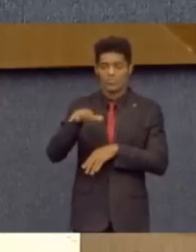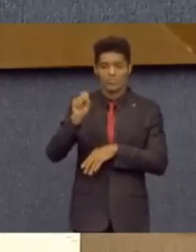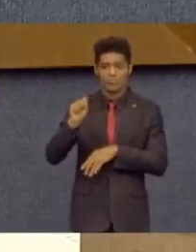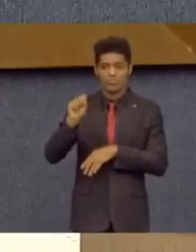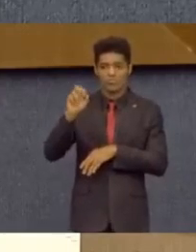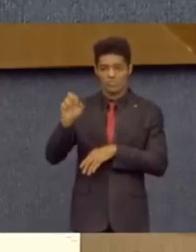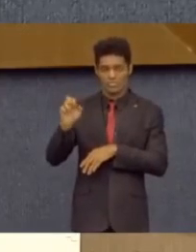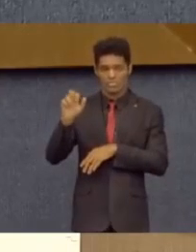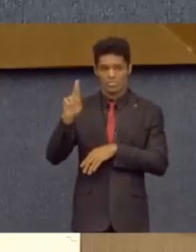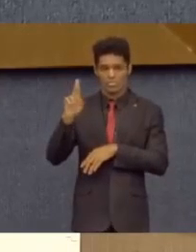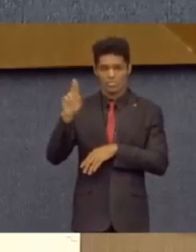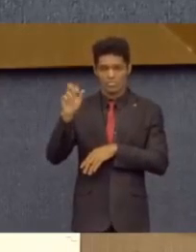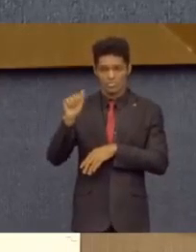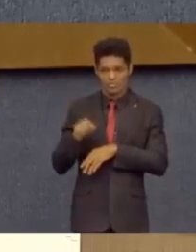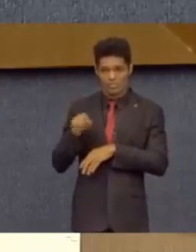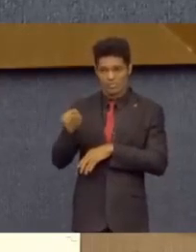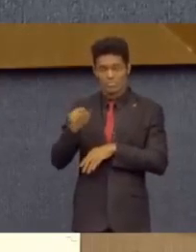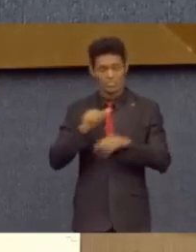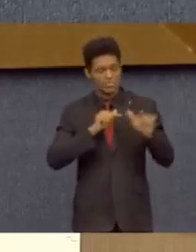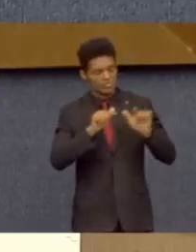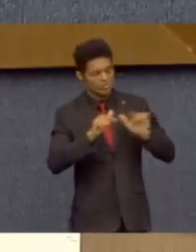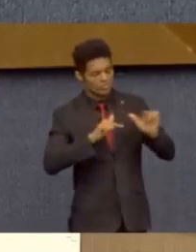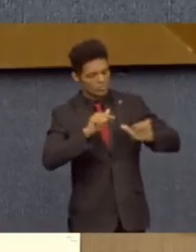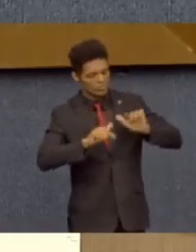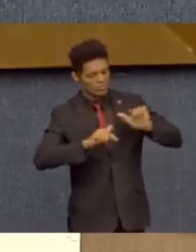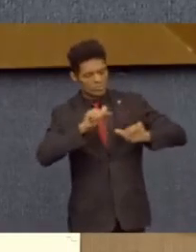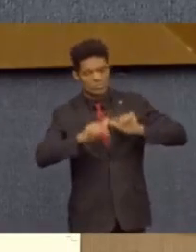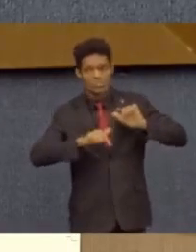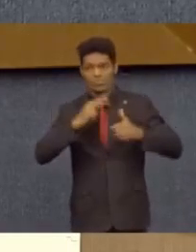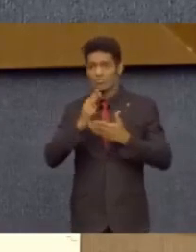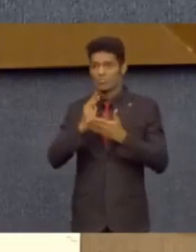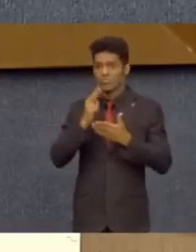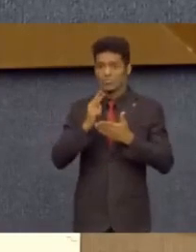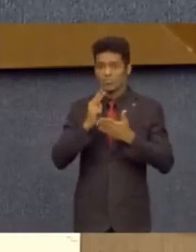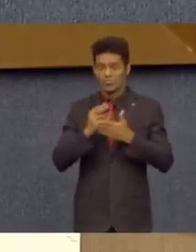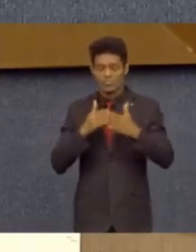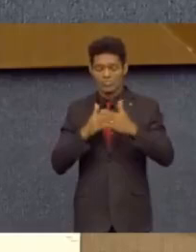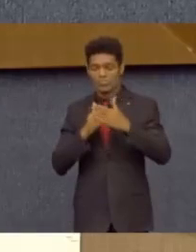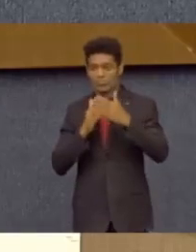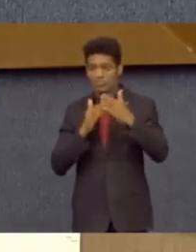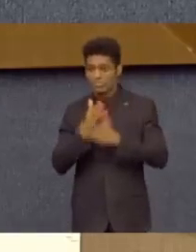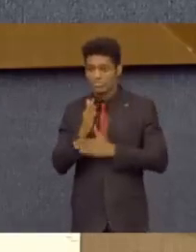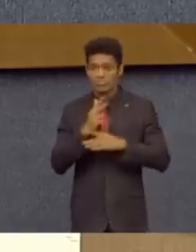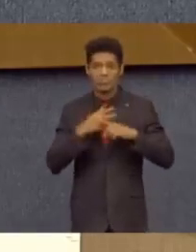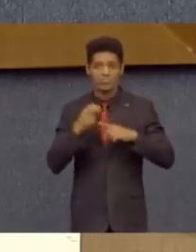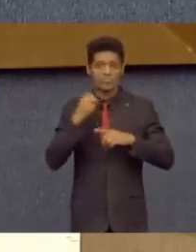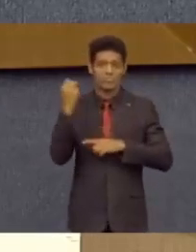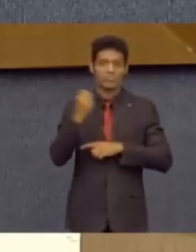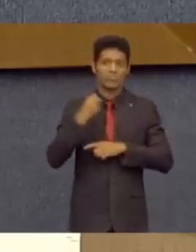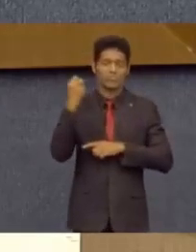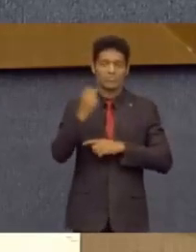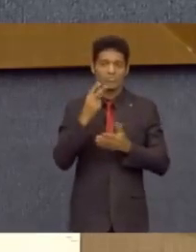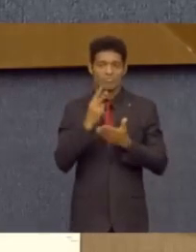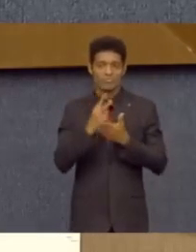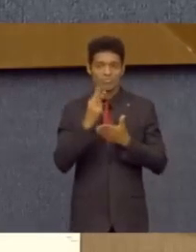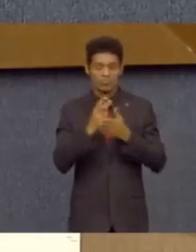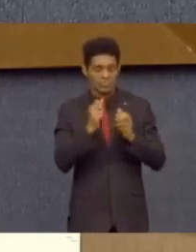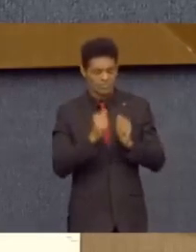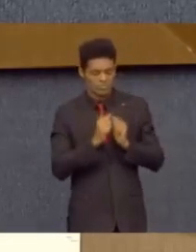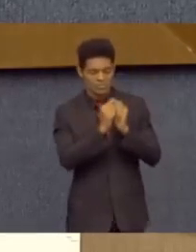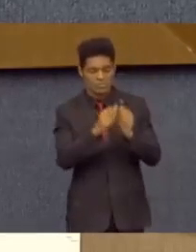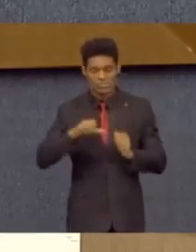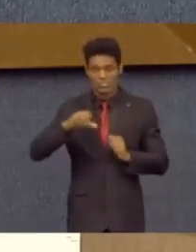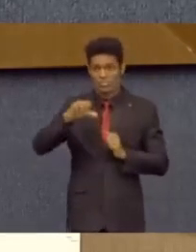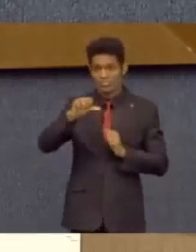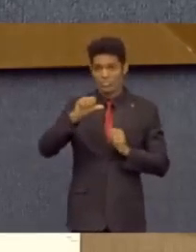grandes desafios. Junto às 9 comunidades constituintes da paróquia Santa Dulce dos Pobres,